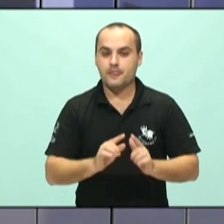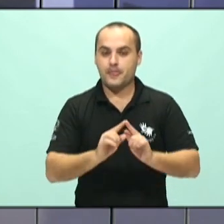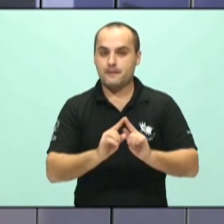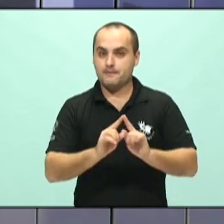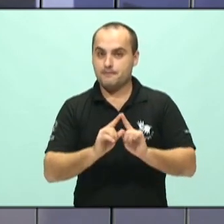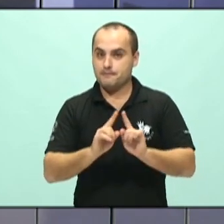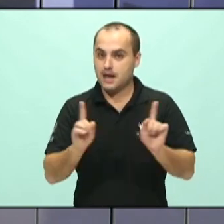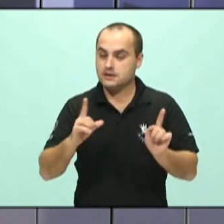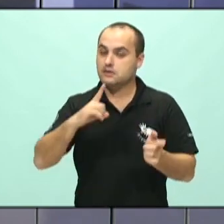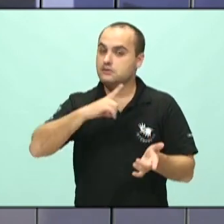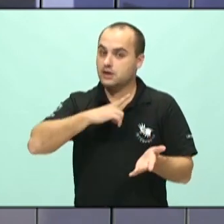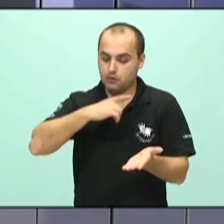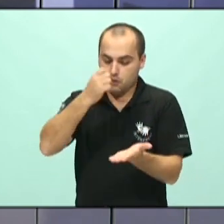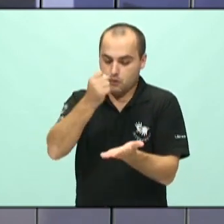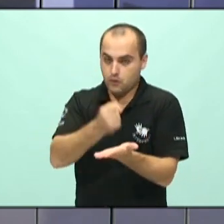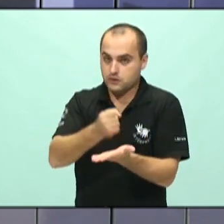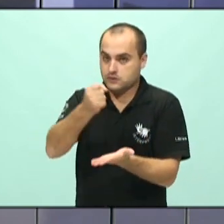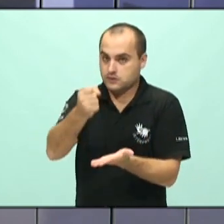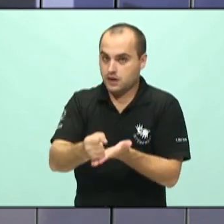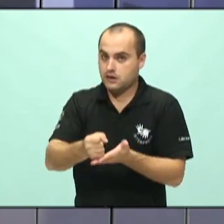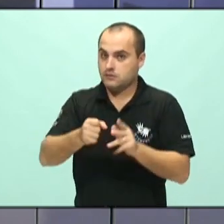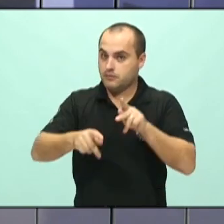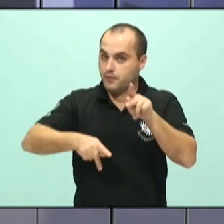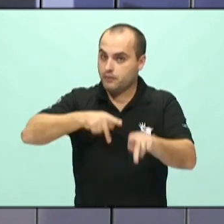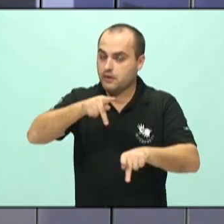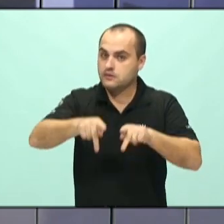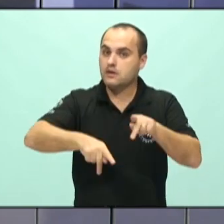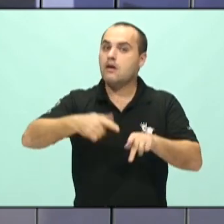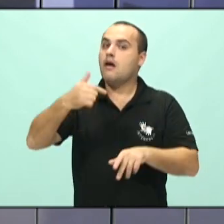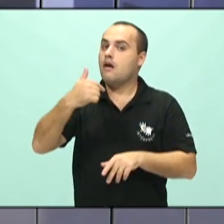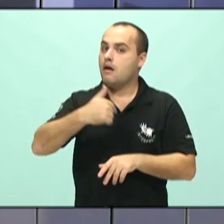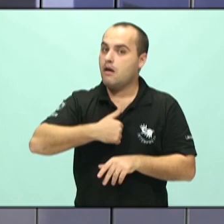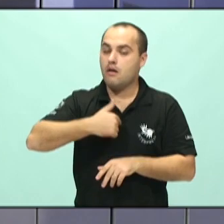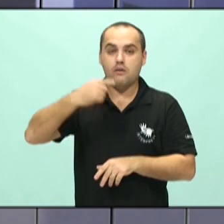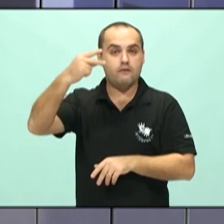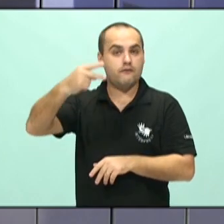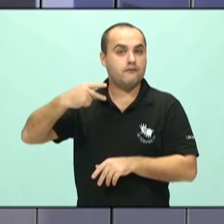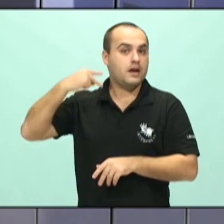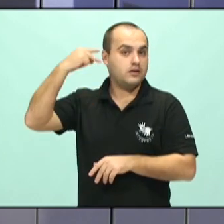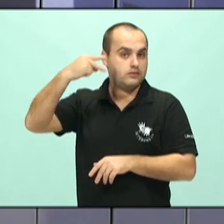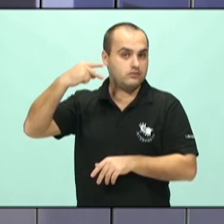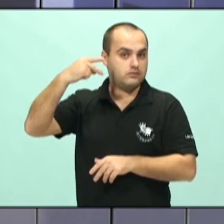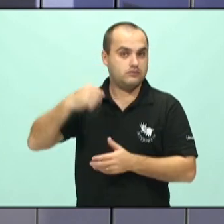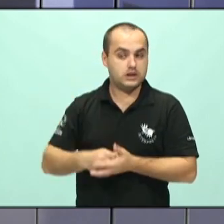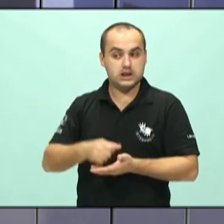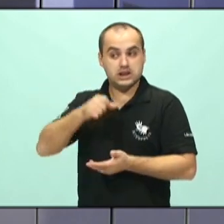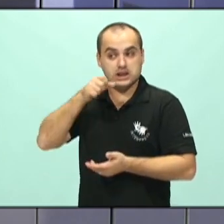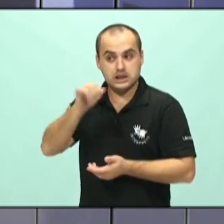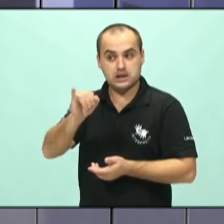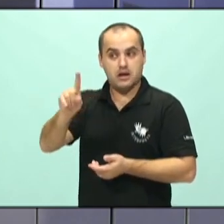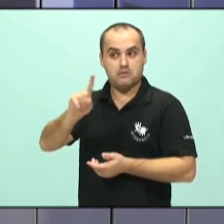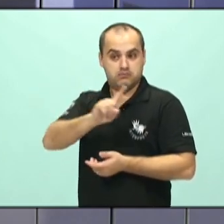com a população de Itajaí que o meu contrato é para ser vereador. Não fazer isso é traição.